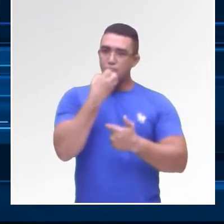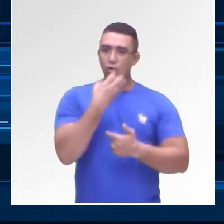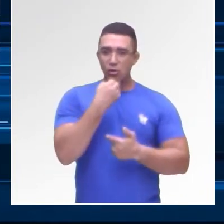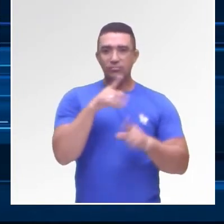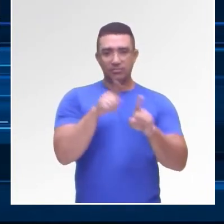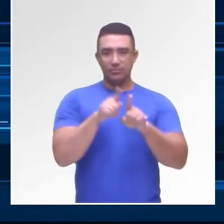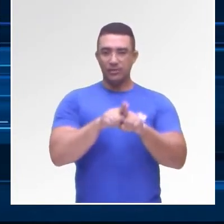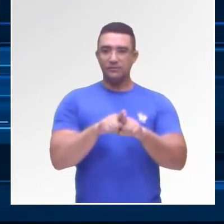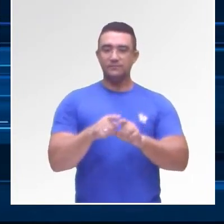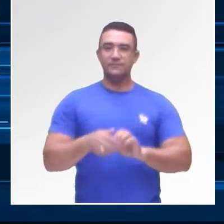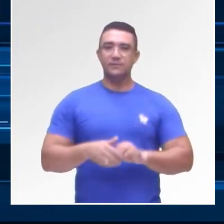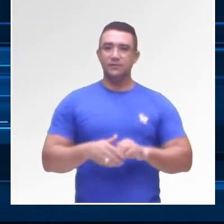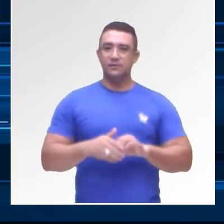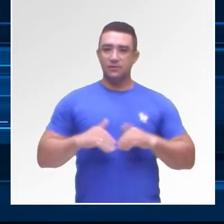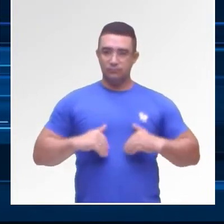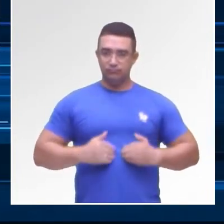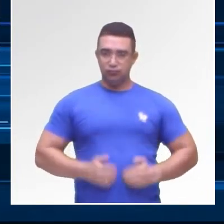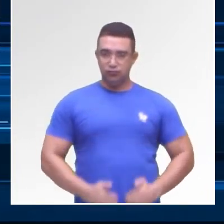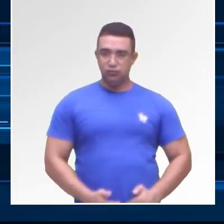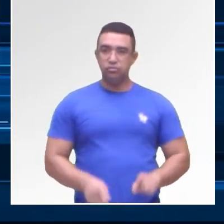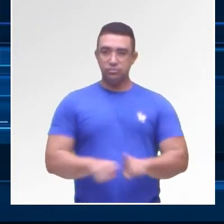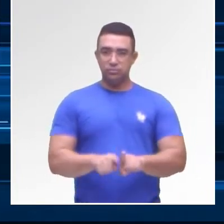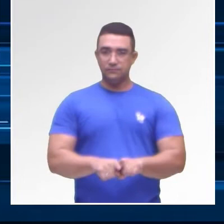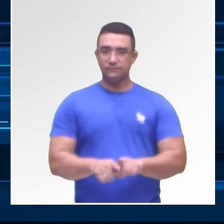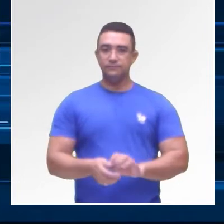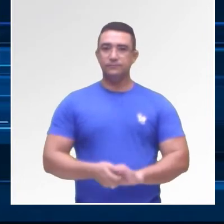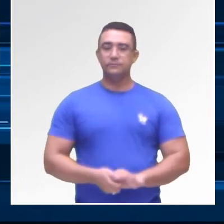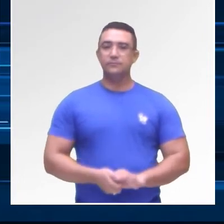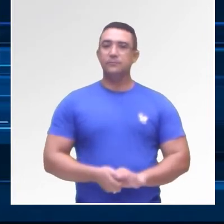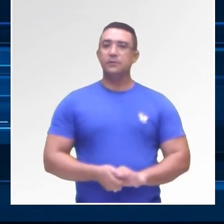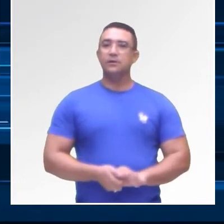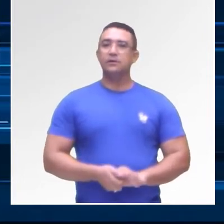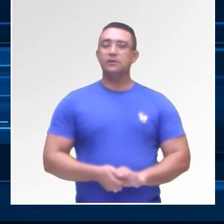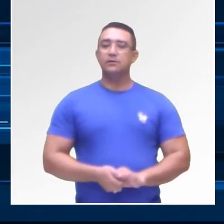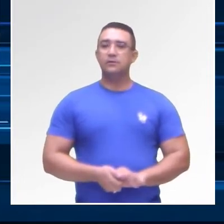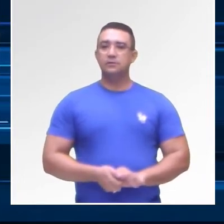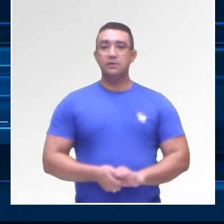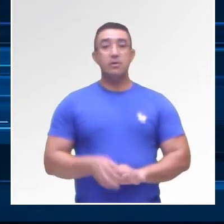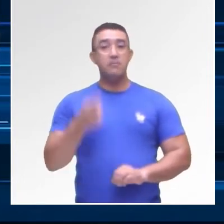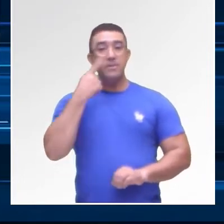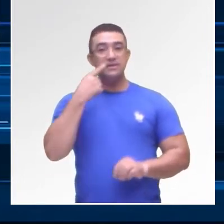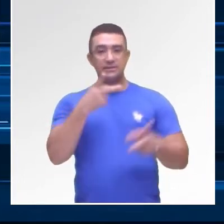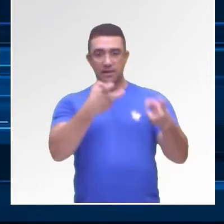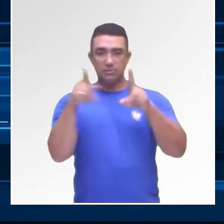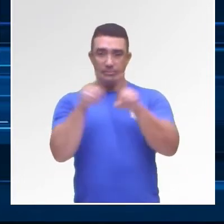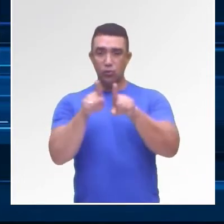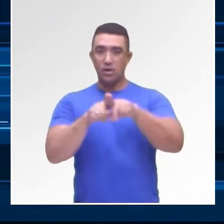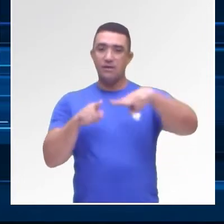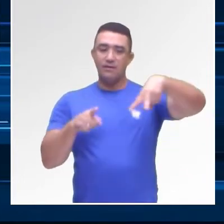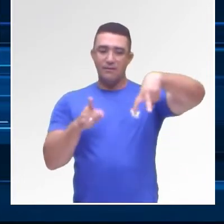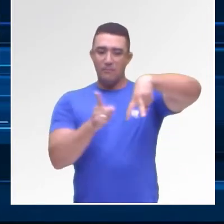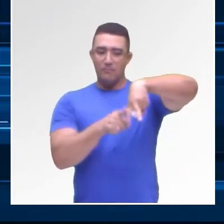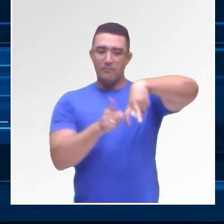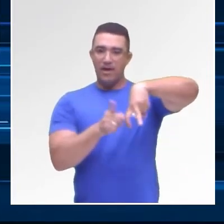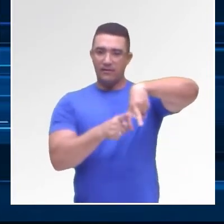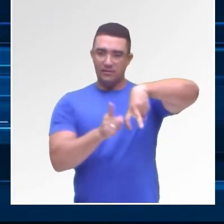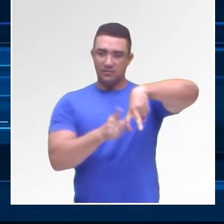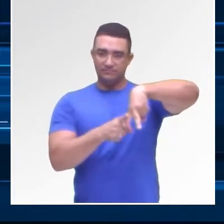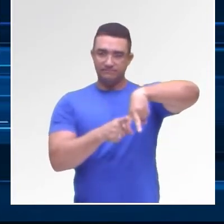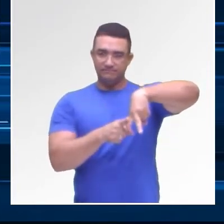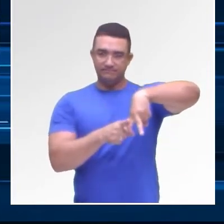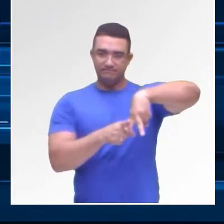abdômen. Na parte dos membros inferiores, dá para a gente perceber que ele trabalha muito os